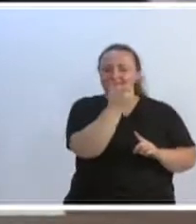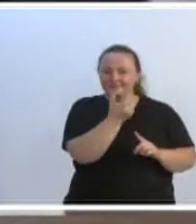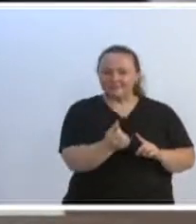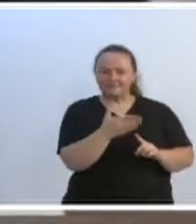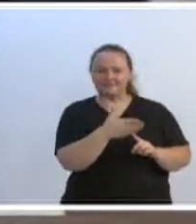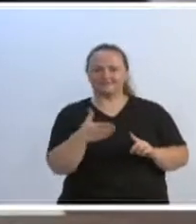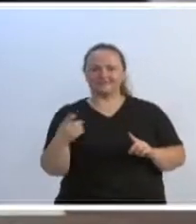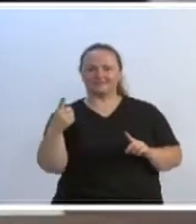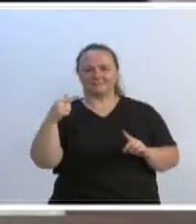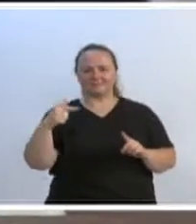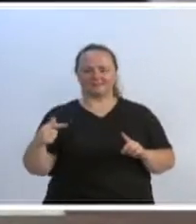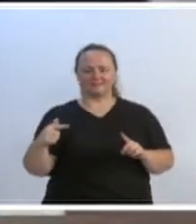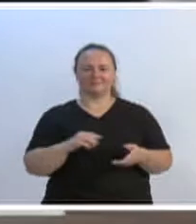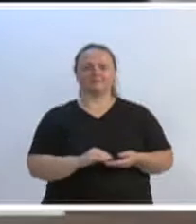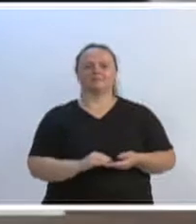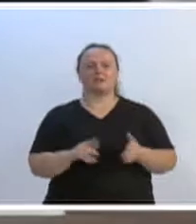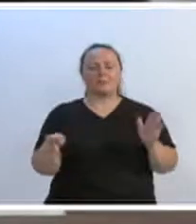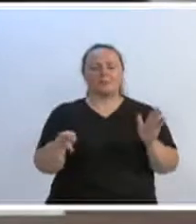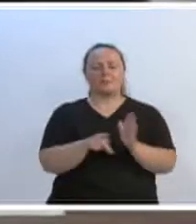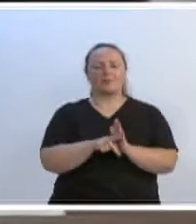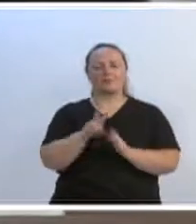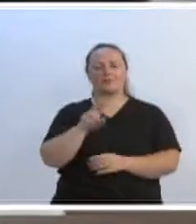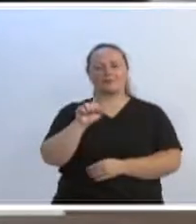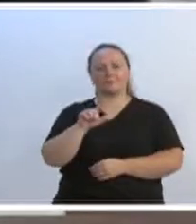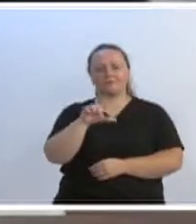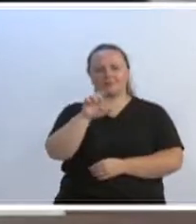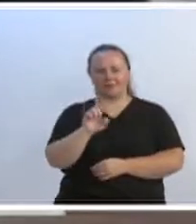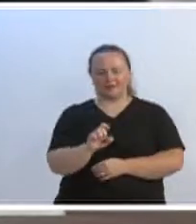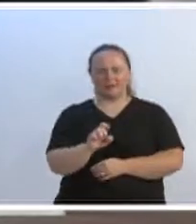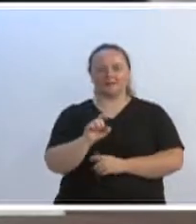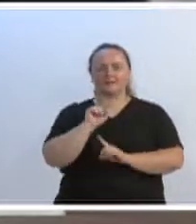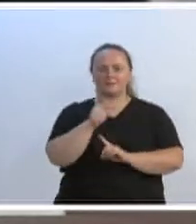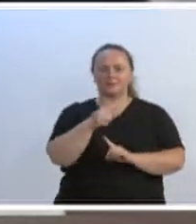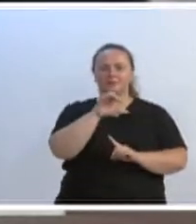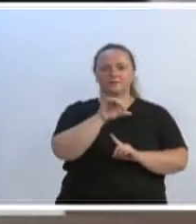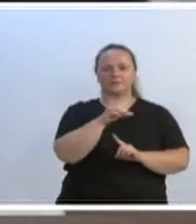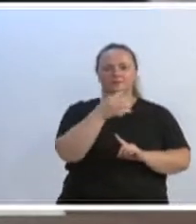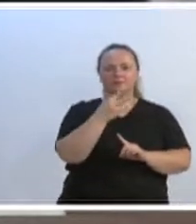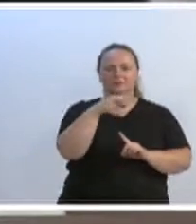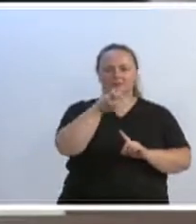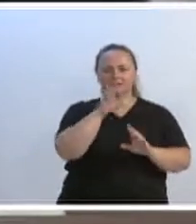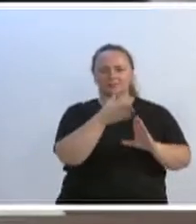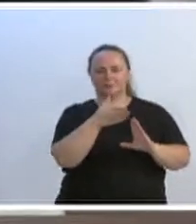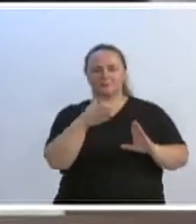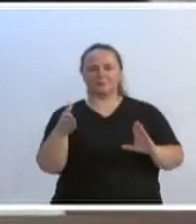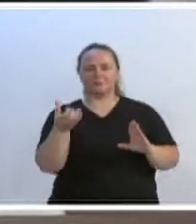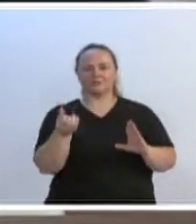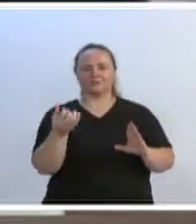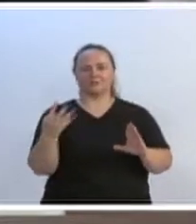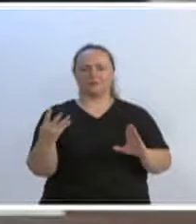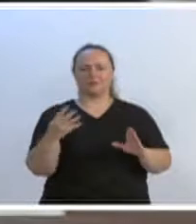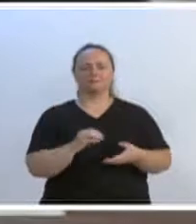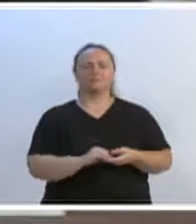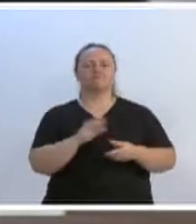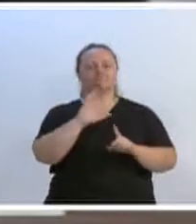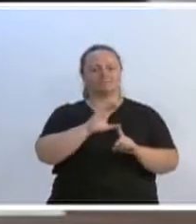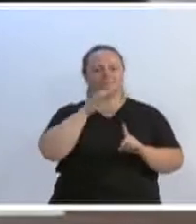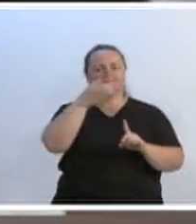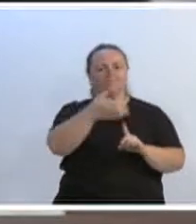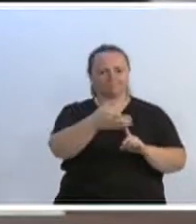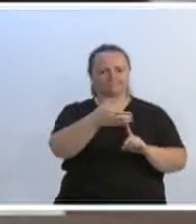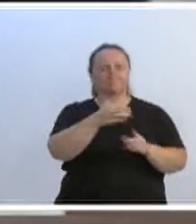de 1882 a 1938, Cidade de Blumenau, de 1924 a